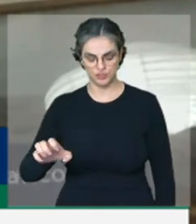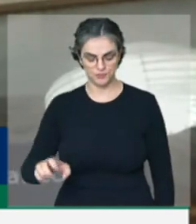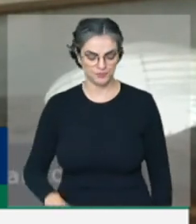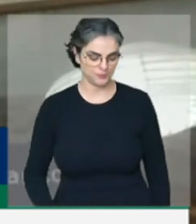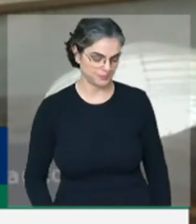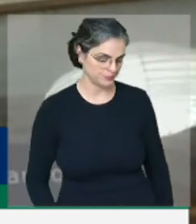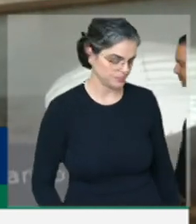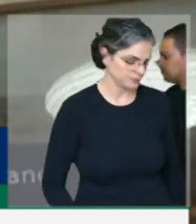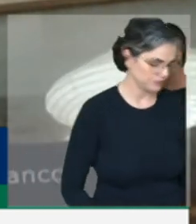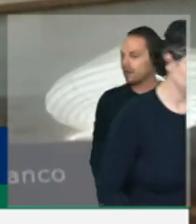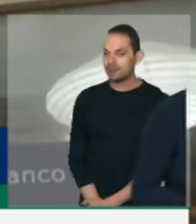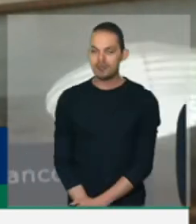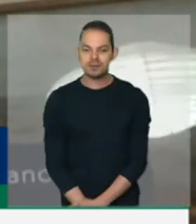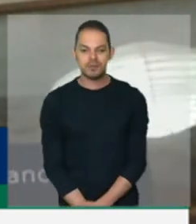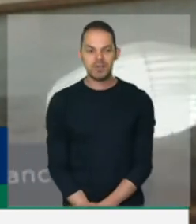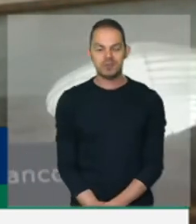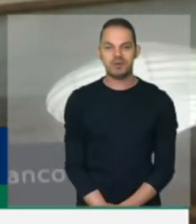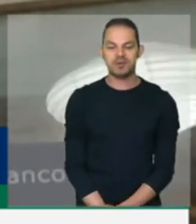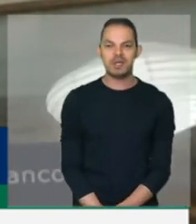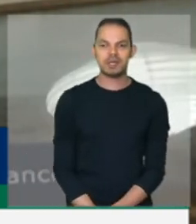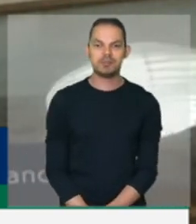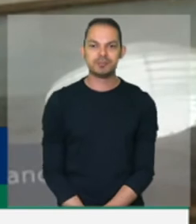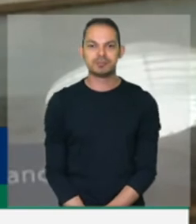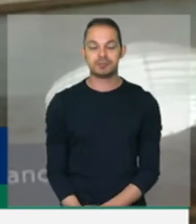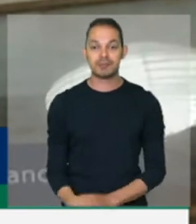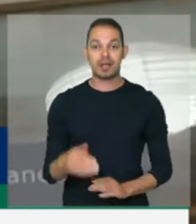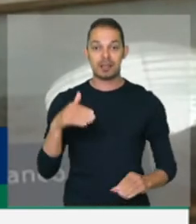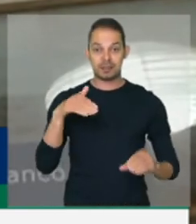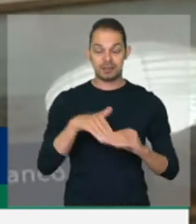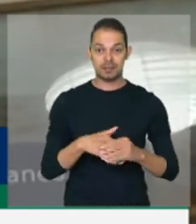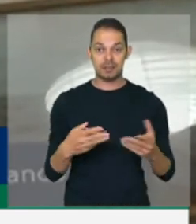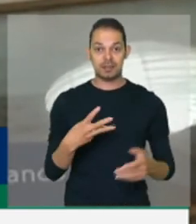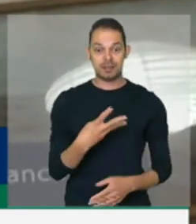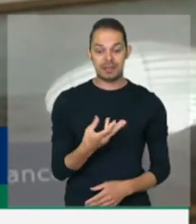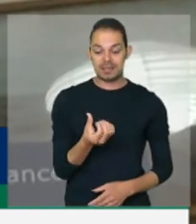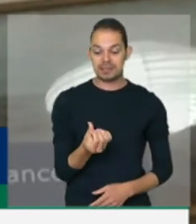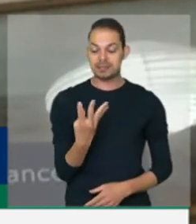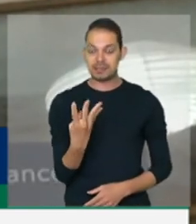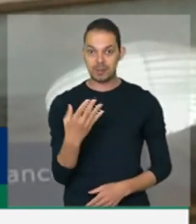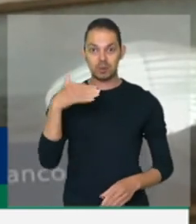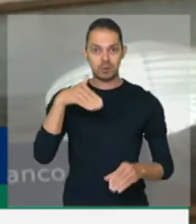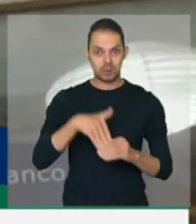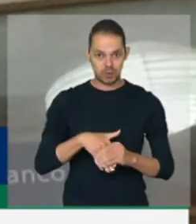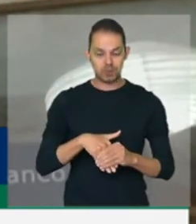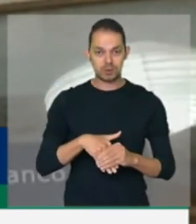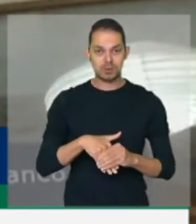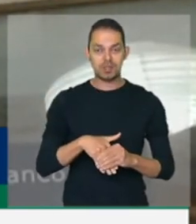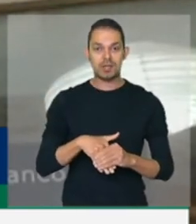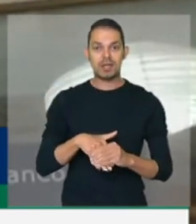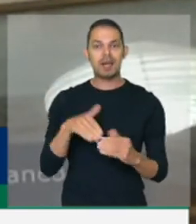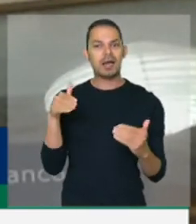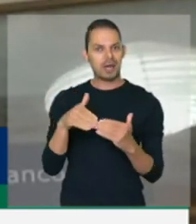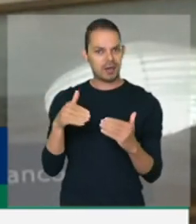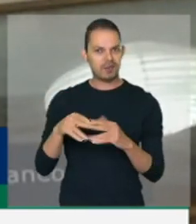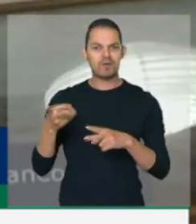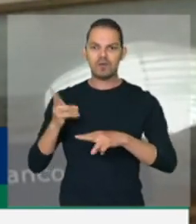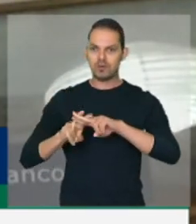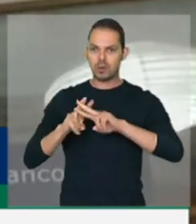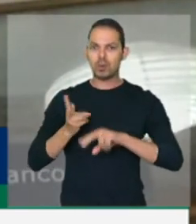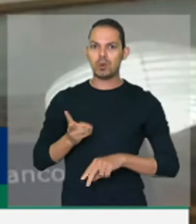sendo defendida nesse momento. Esta votação de 364 votos a favor da manutenção da